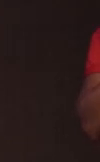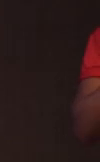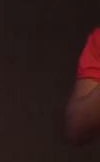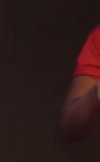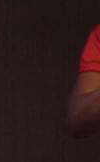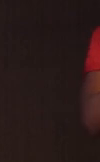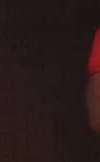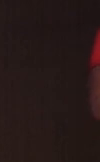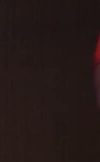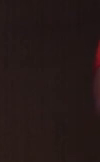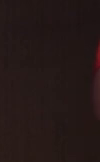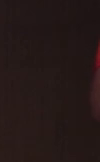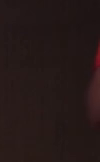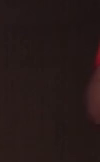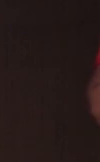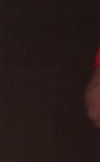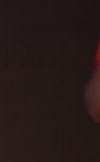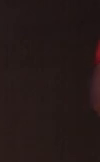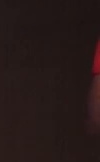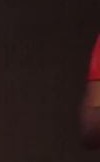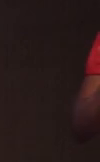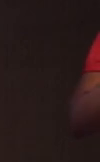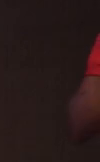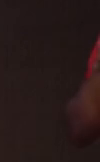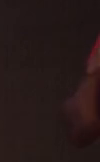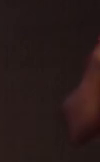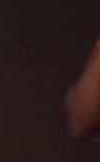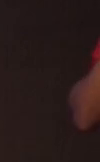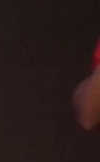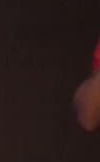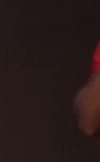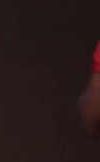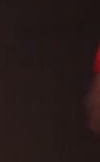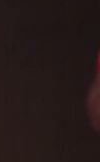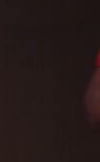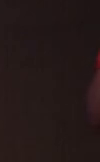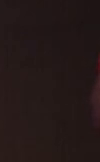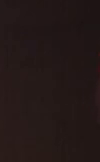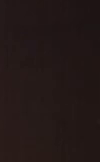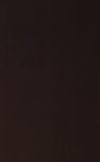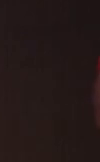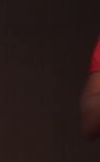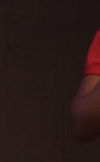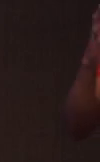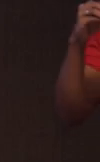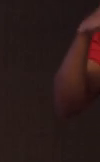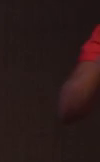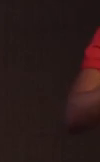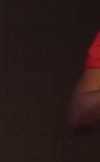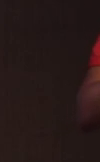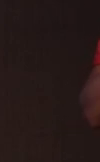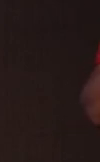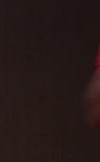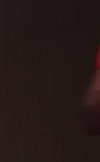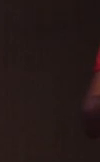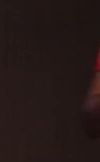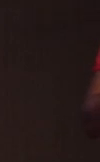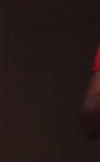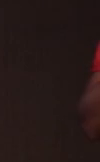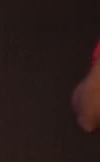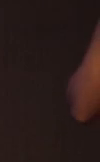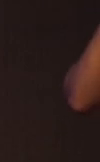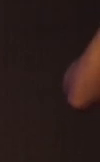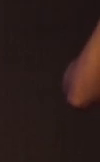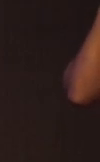chegar na Polícia Federal antes. Eu me lembro que foi dessa situação, e dentro dessa van, que eu